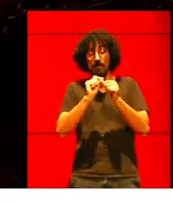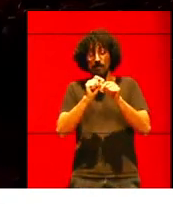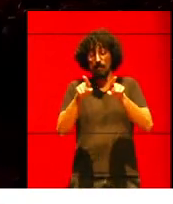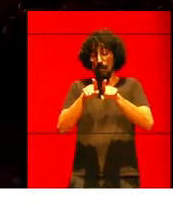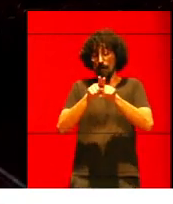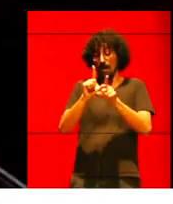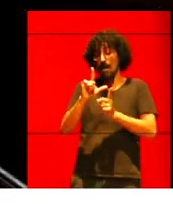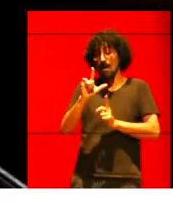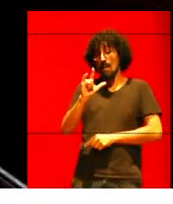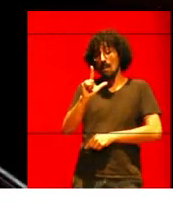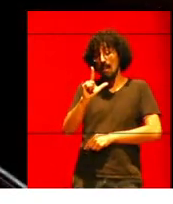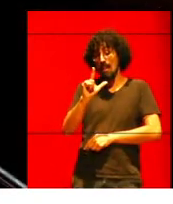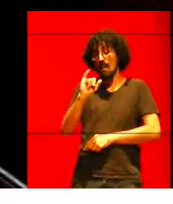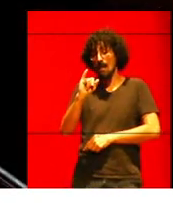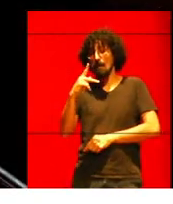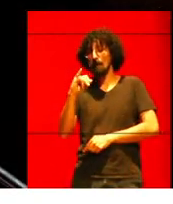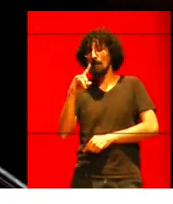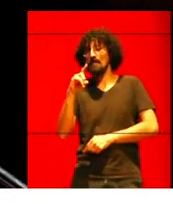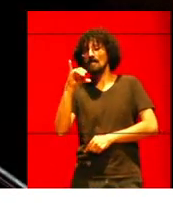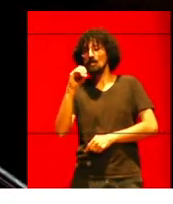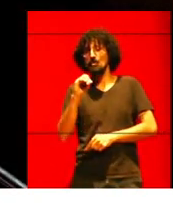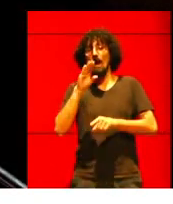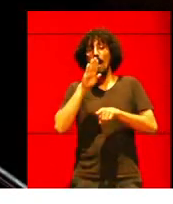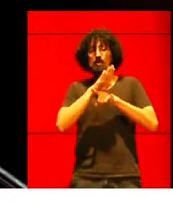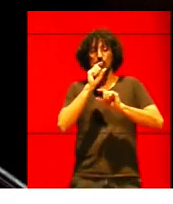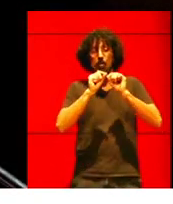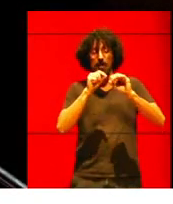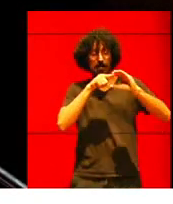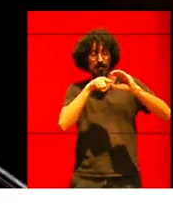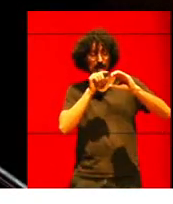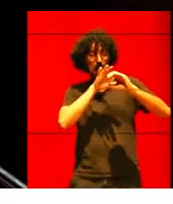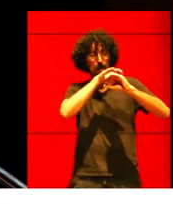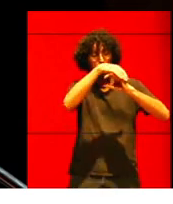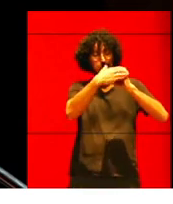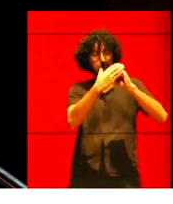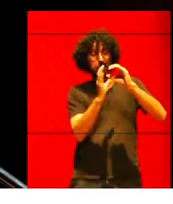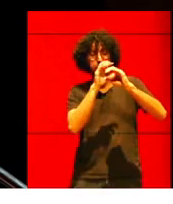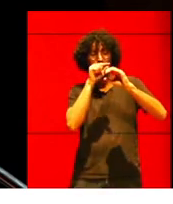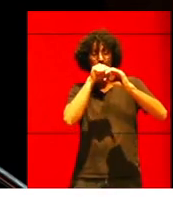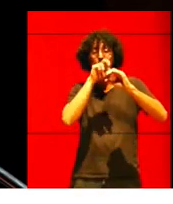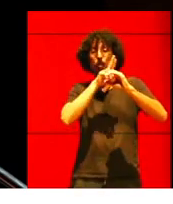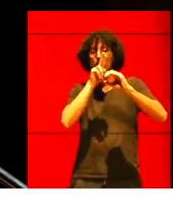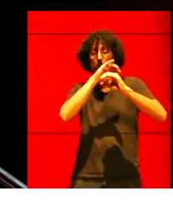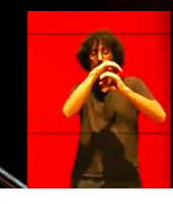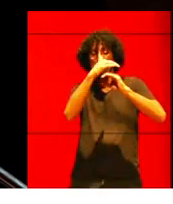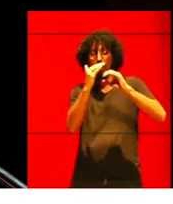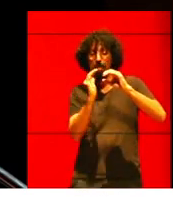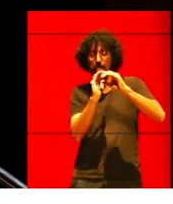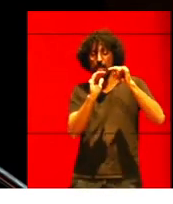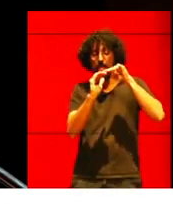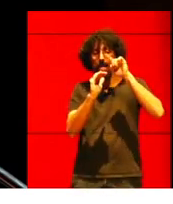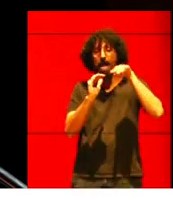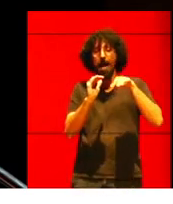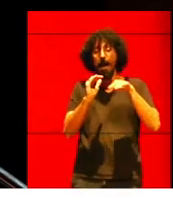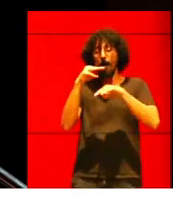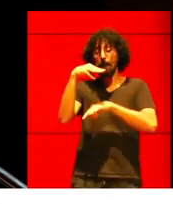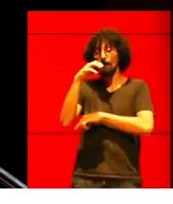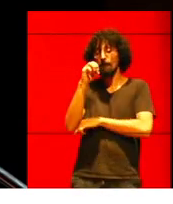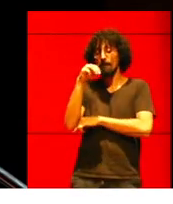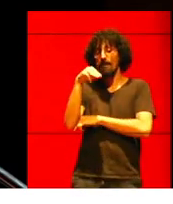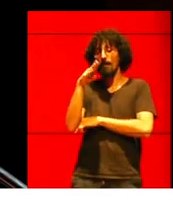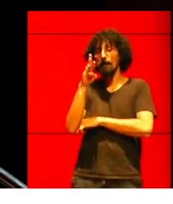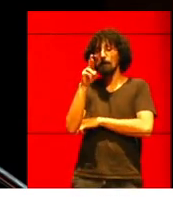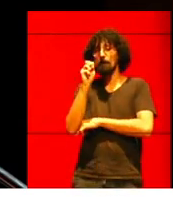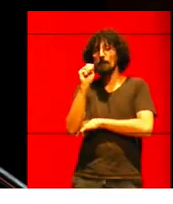ajudam a construir a membrana plasmática das células. Quem lembra o nome do lipídio presente na